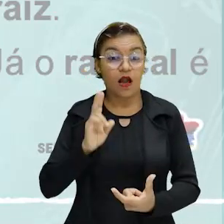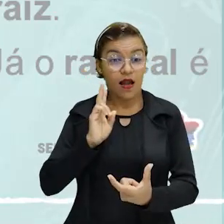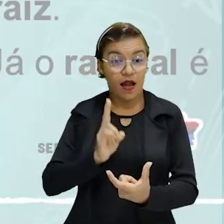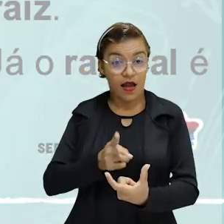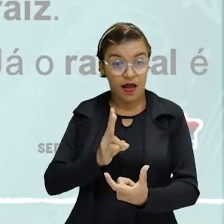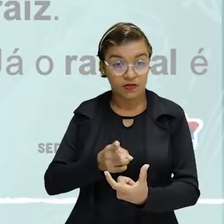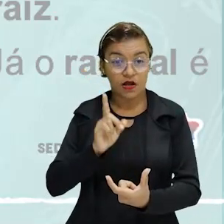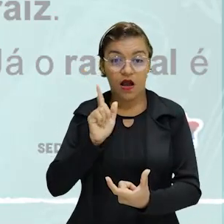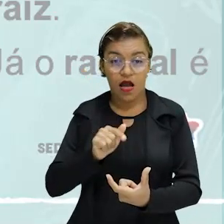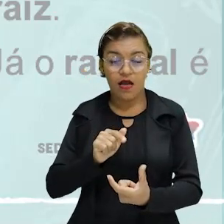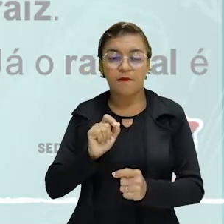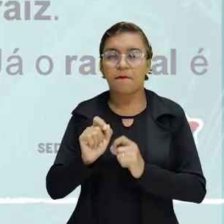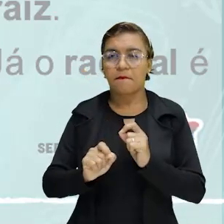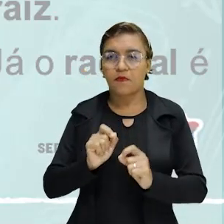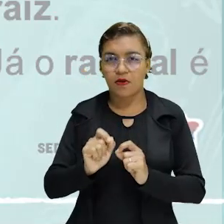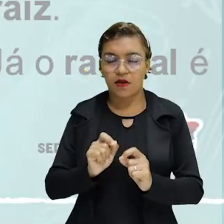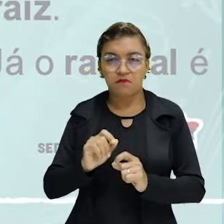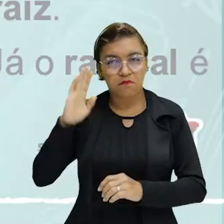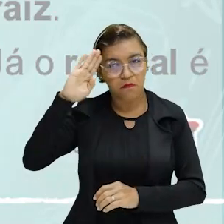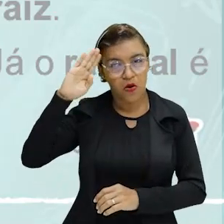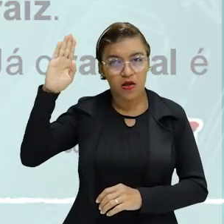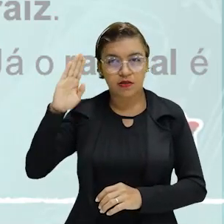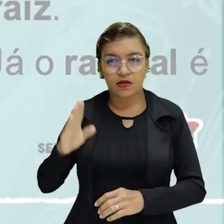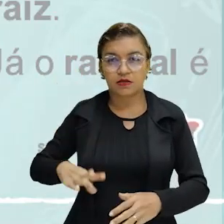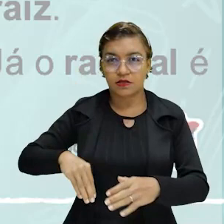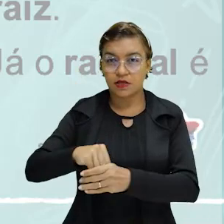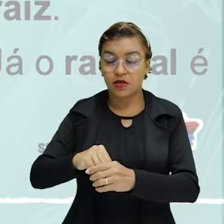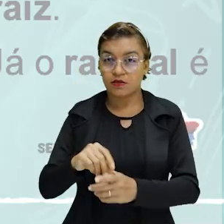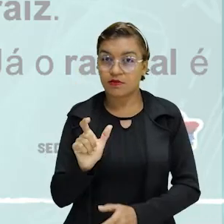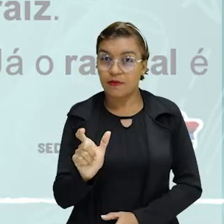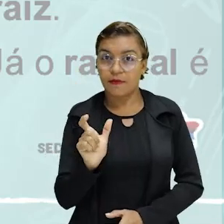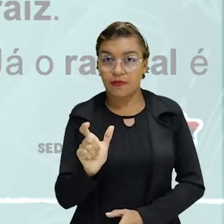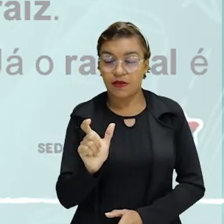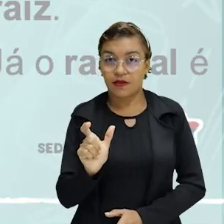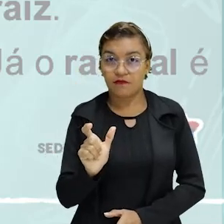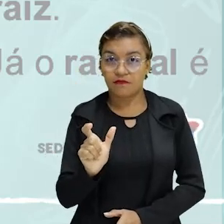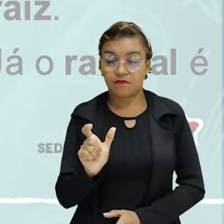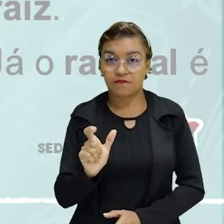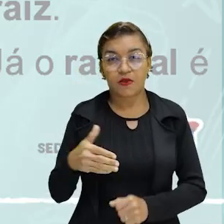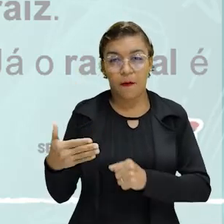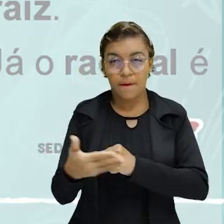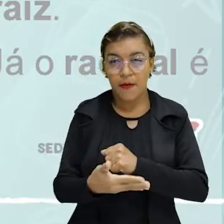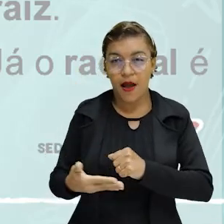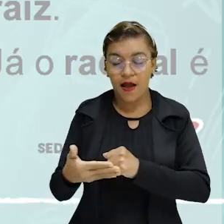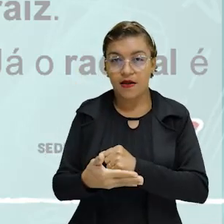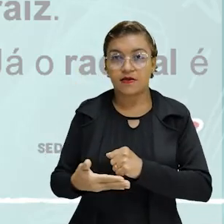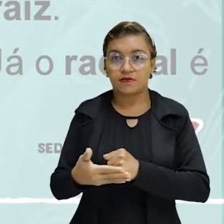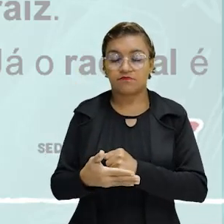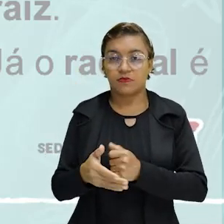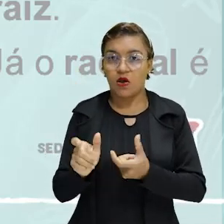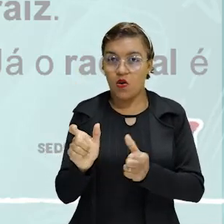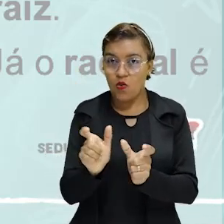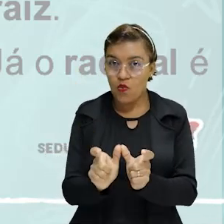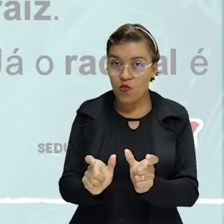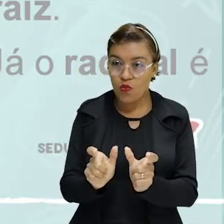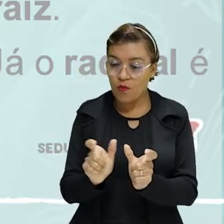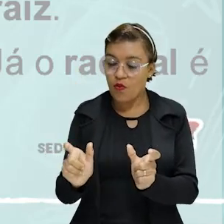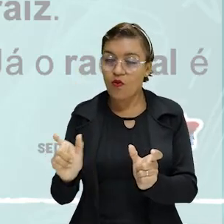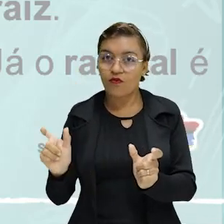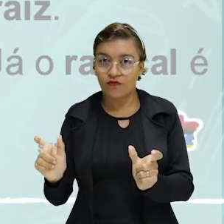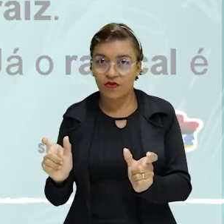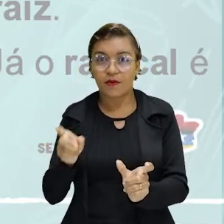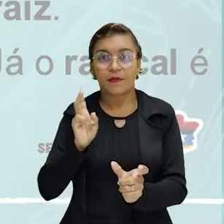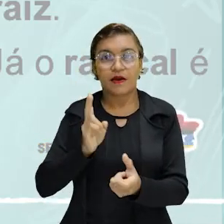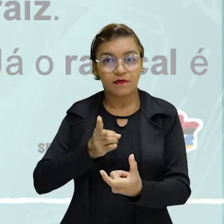palavra. Ele contém o significado essencial, básico do termo. Esse morfema é fixo e não sofre alteração